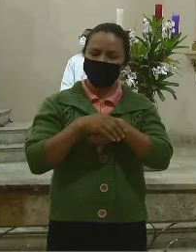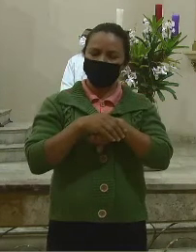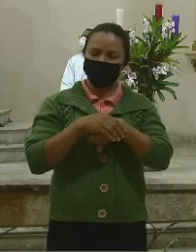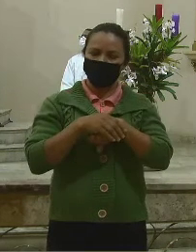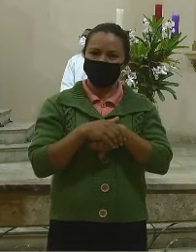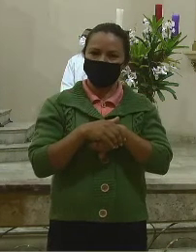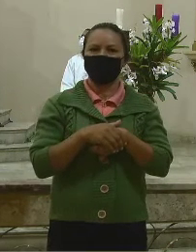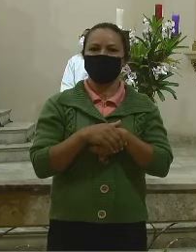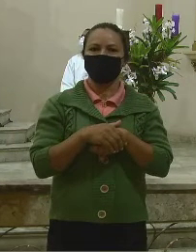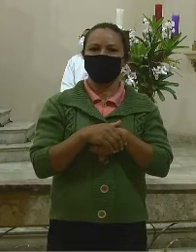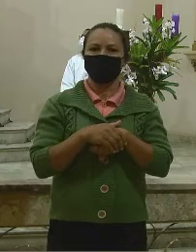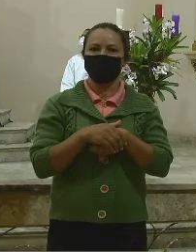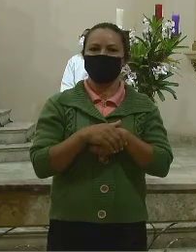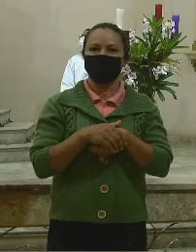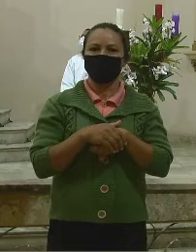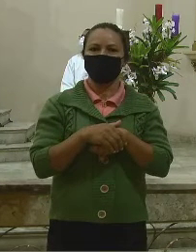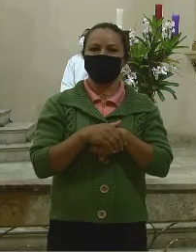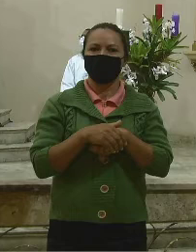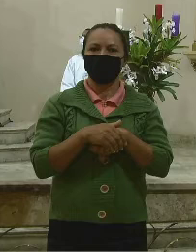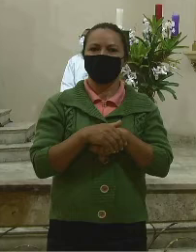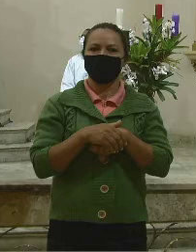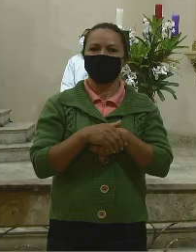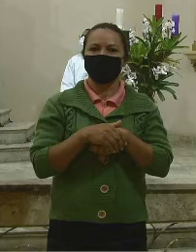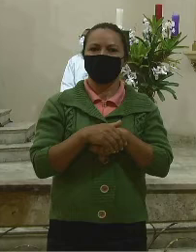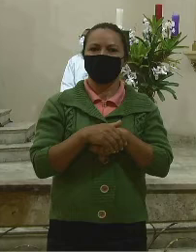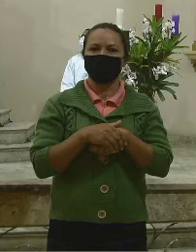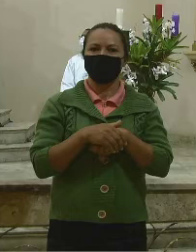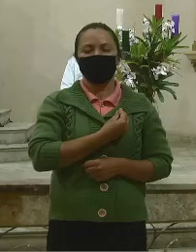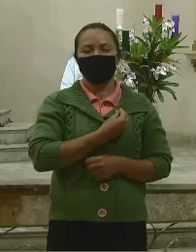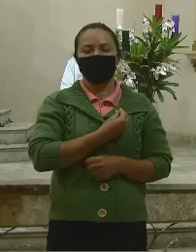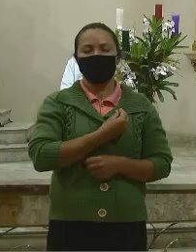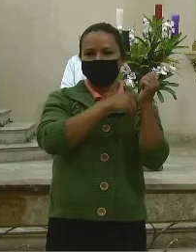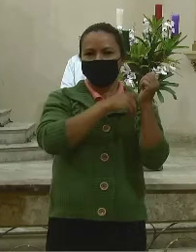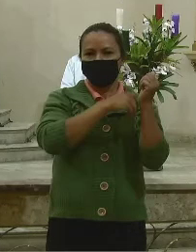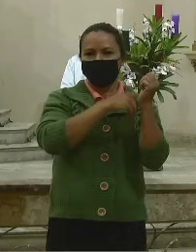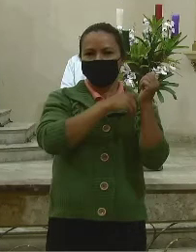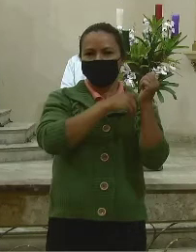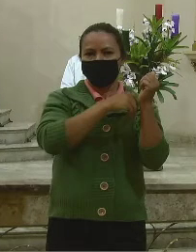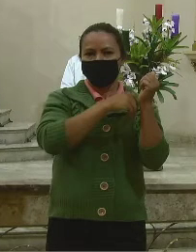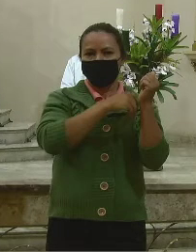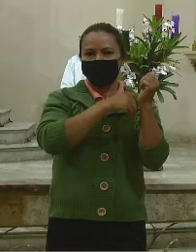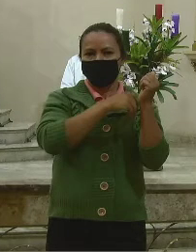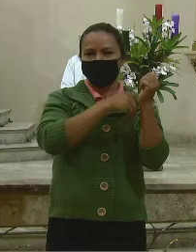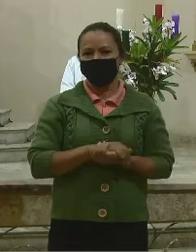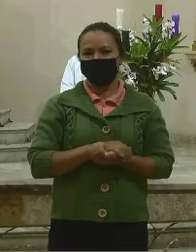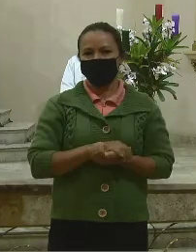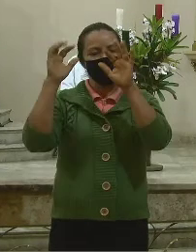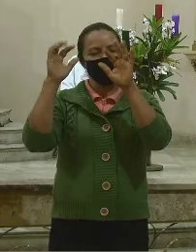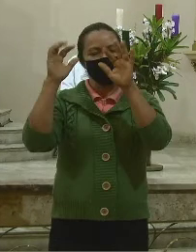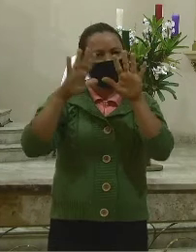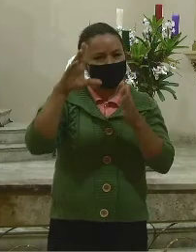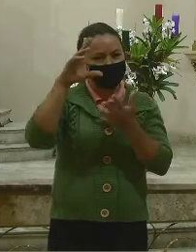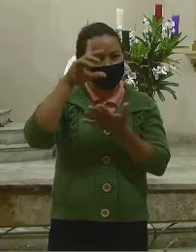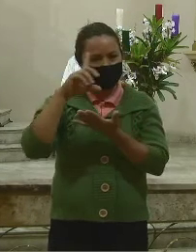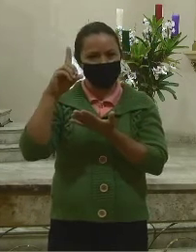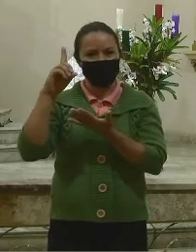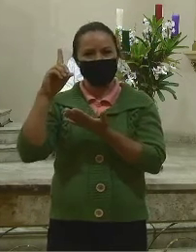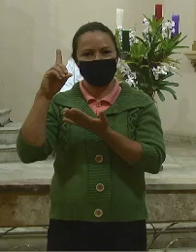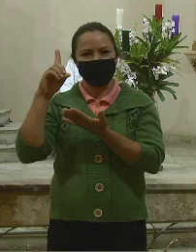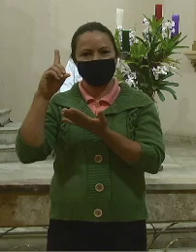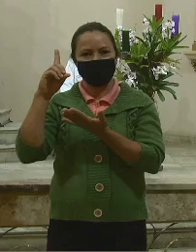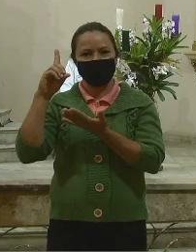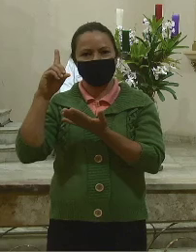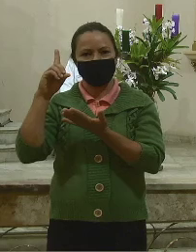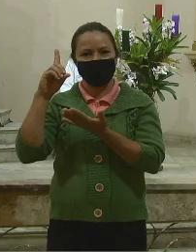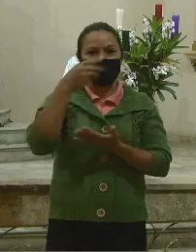a sua vocação e o seu ministério, Padre Bruno. Que bênção de Deus.